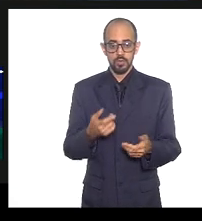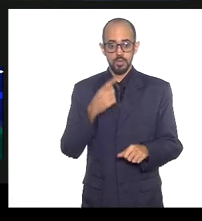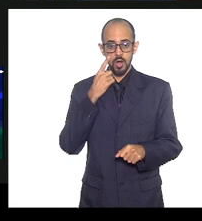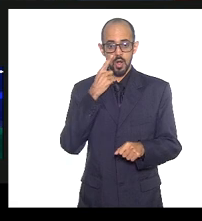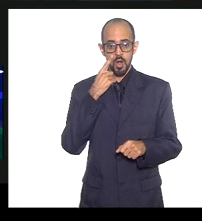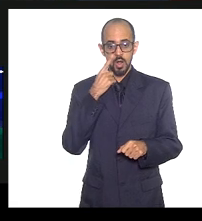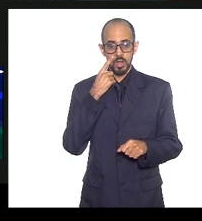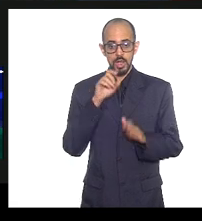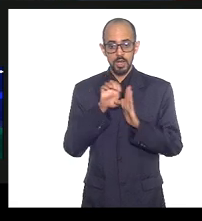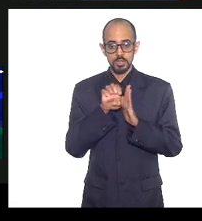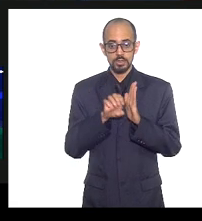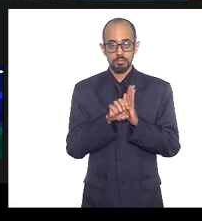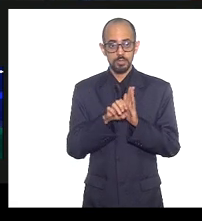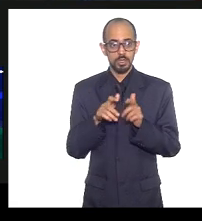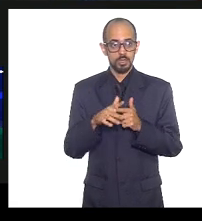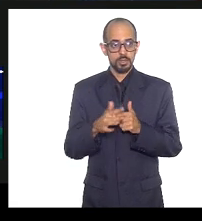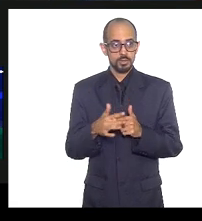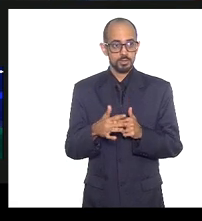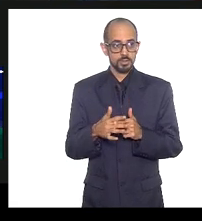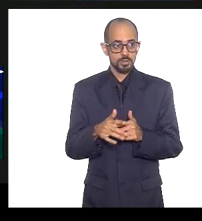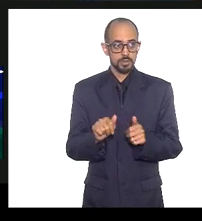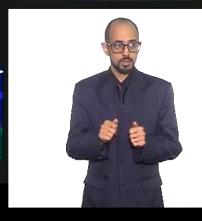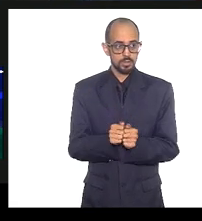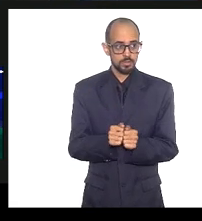projeto for voltar em segunda, eu discuto em segunda.